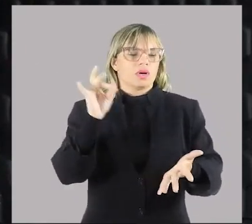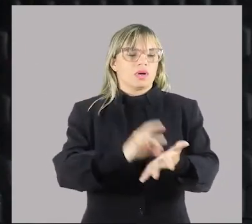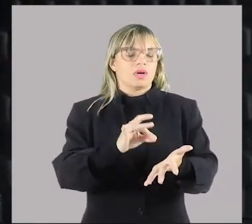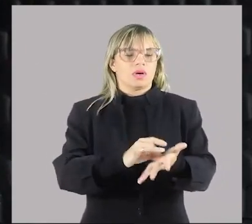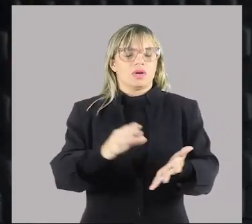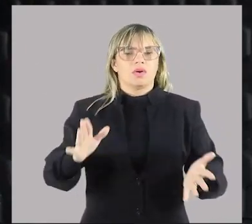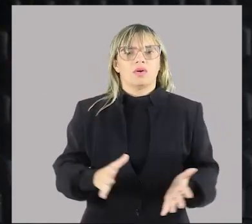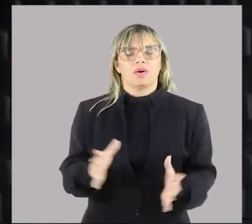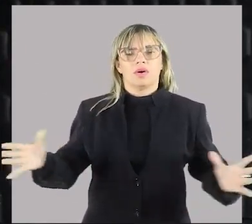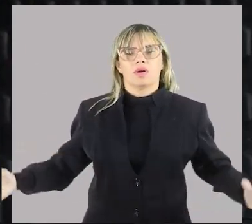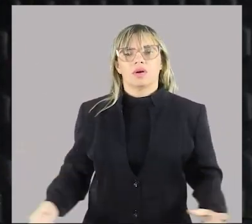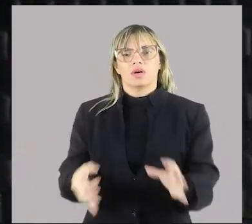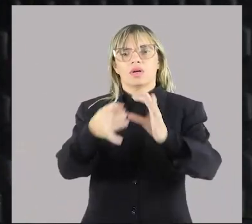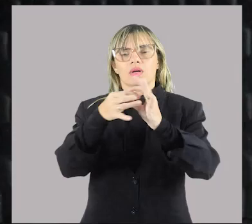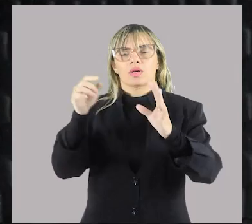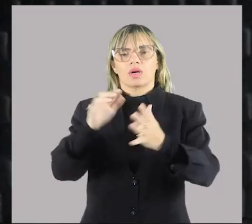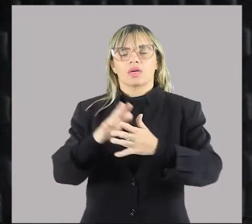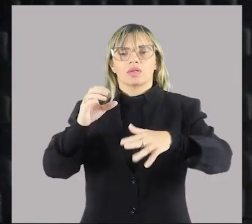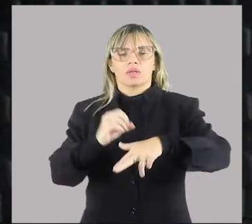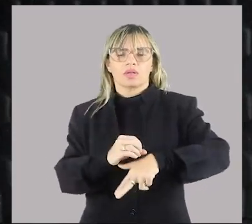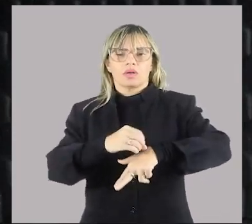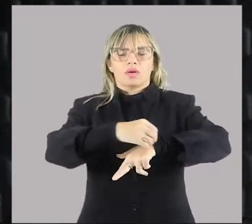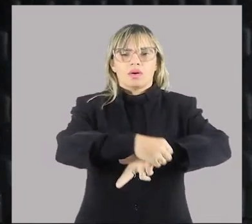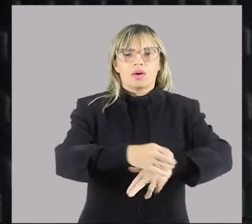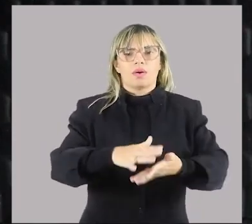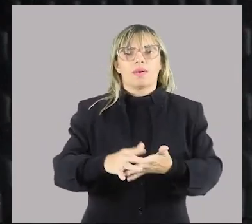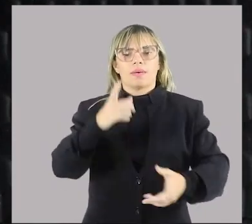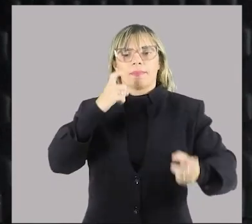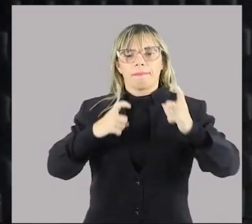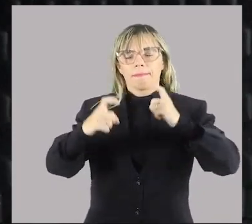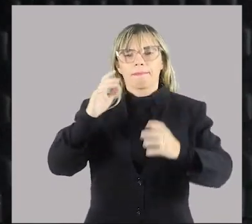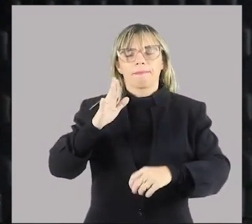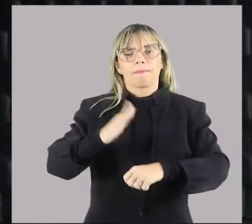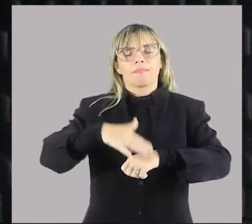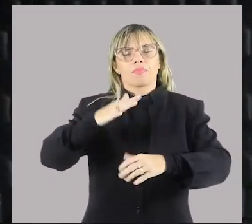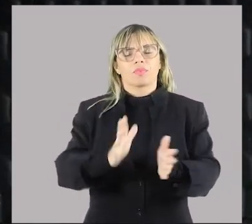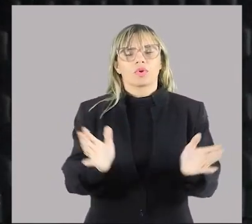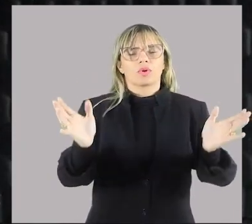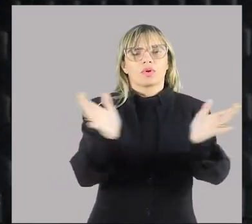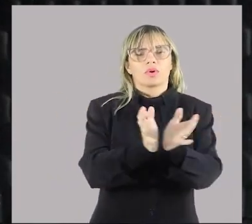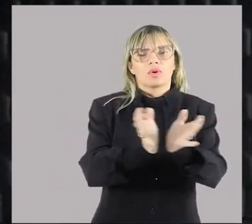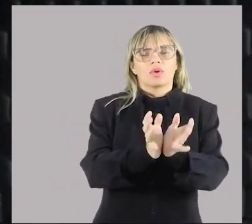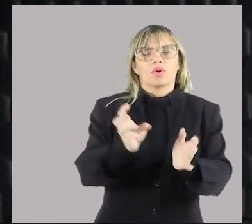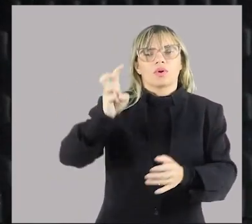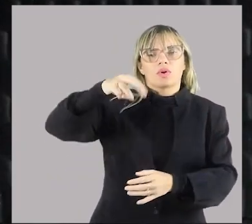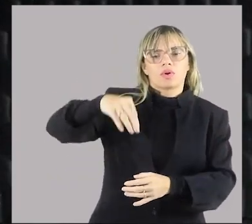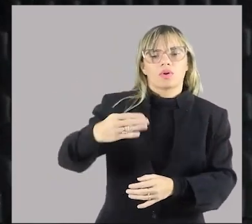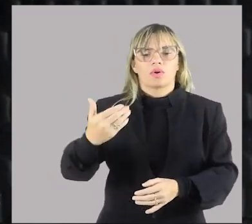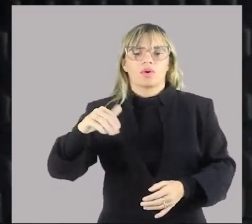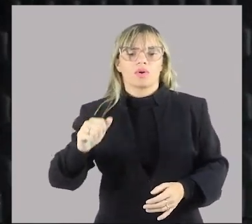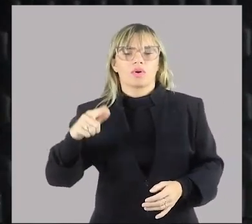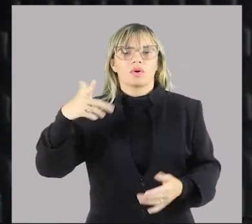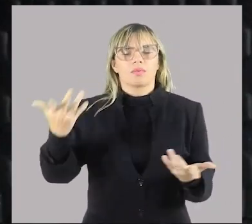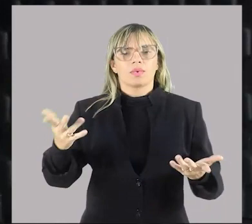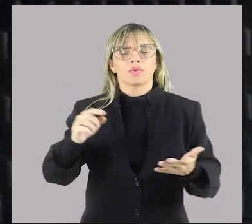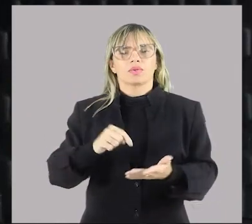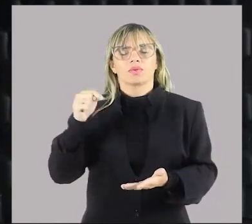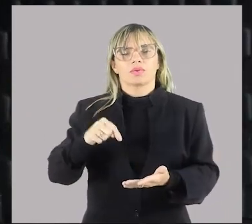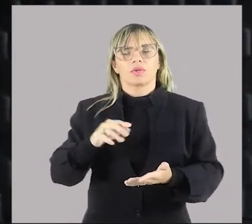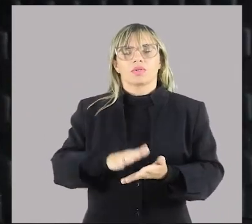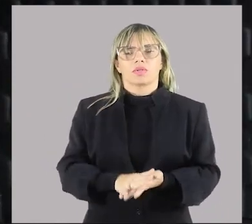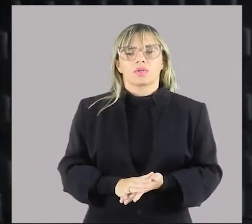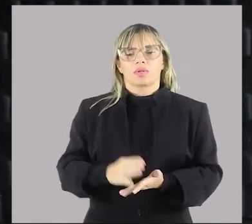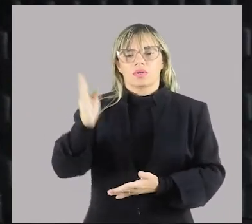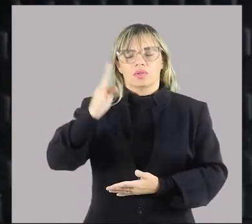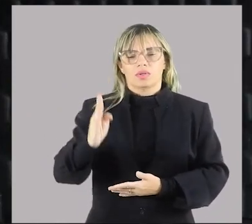ali às questões operárias, um Brasil de classe média, ou seja, um Brasil